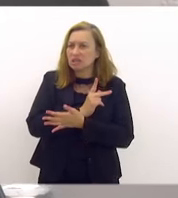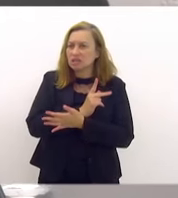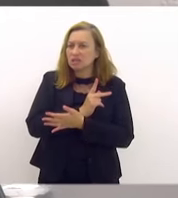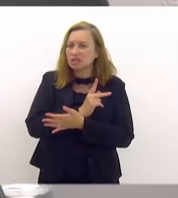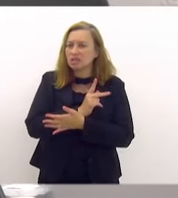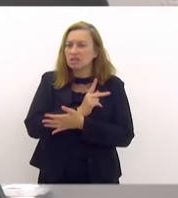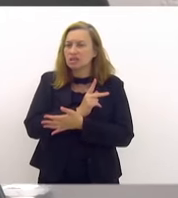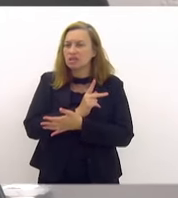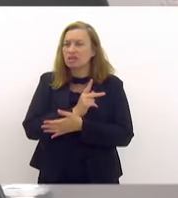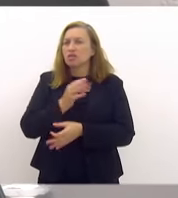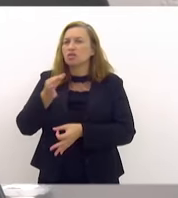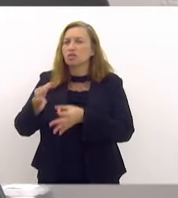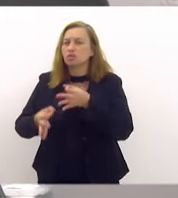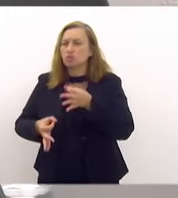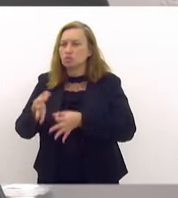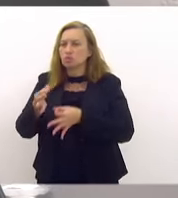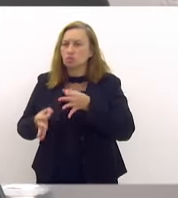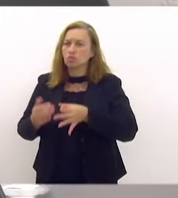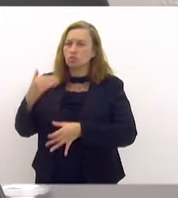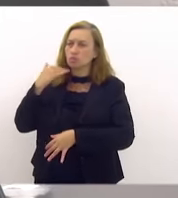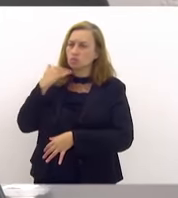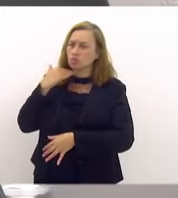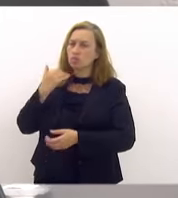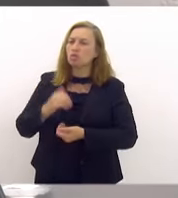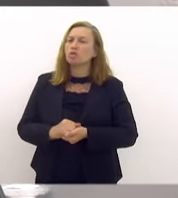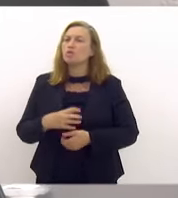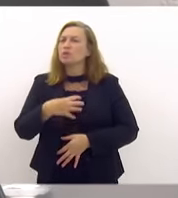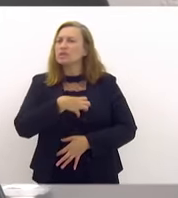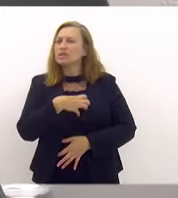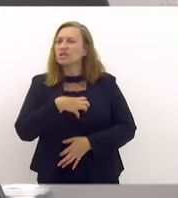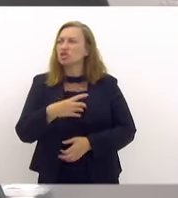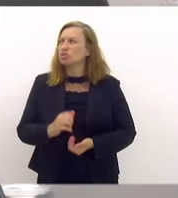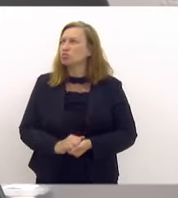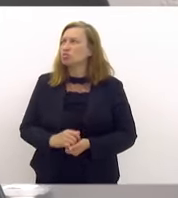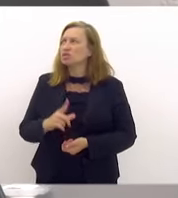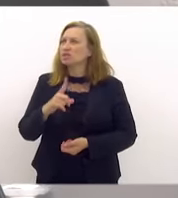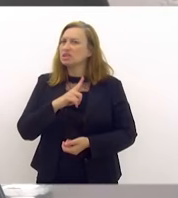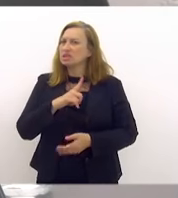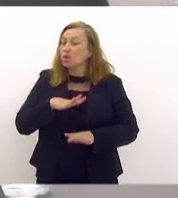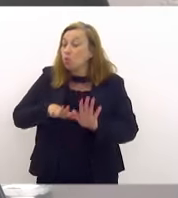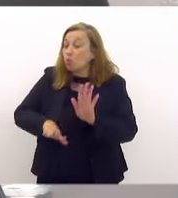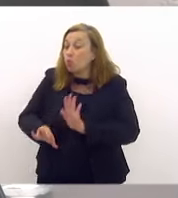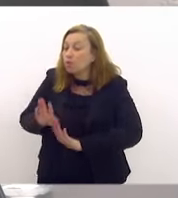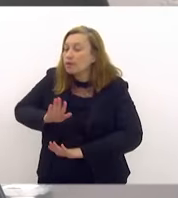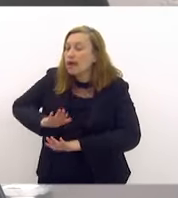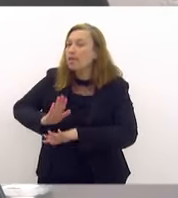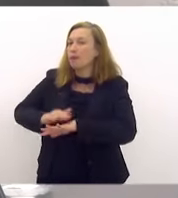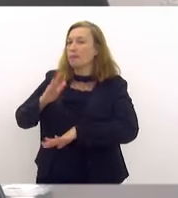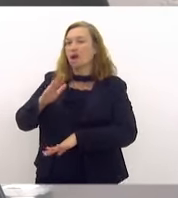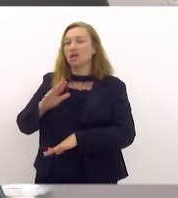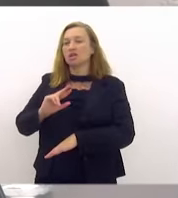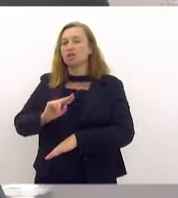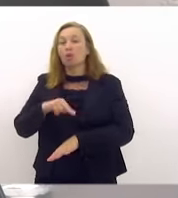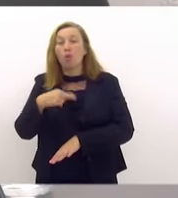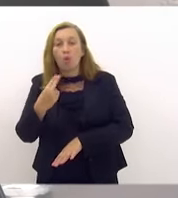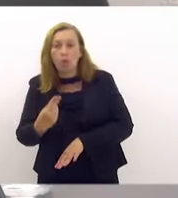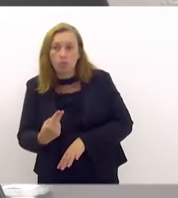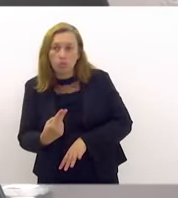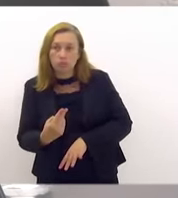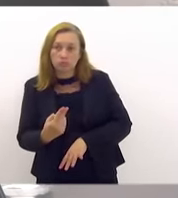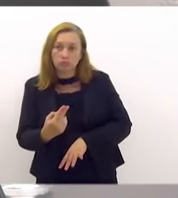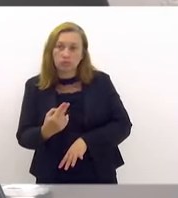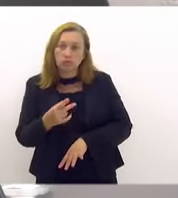criminais nos juízos criminais né no no sentido de ter uma cautela maior Ou até rejeitar